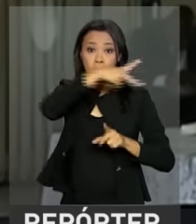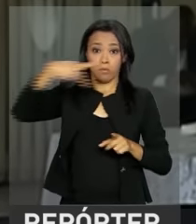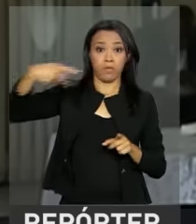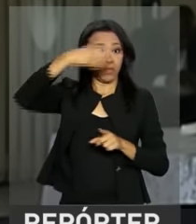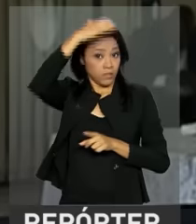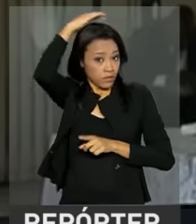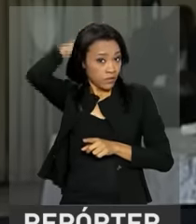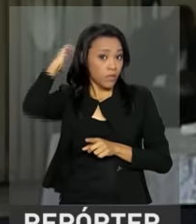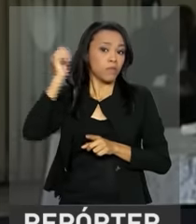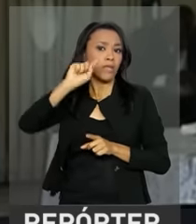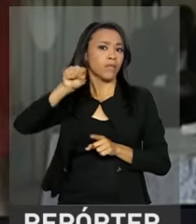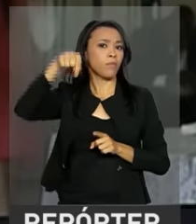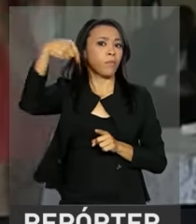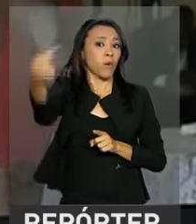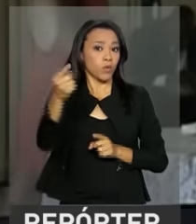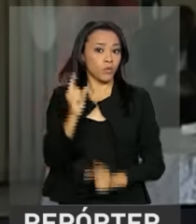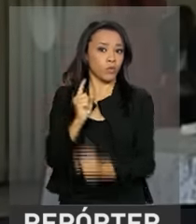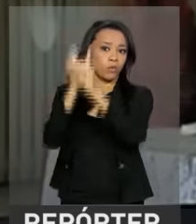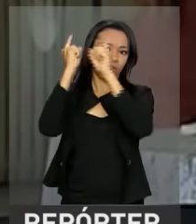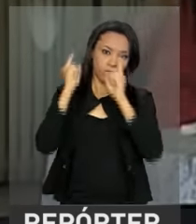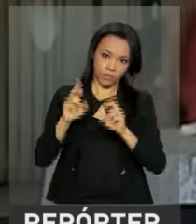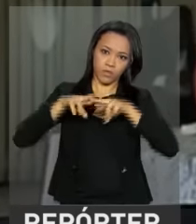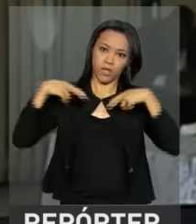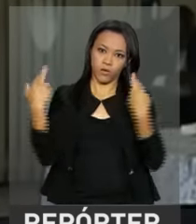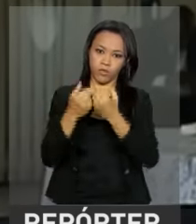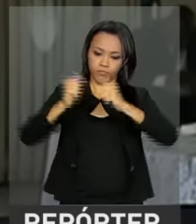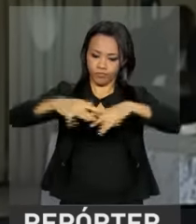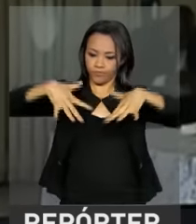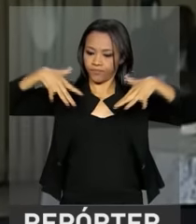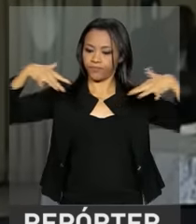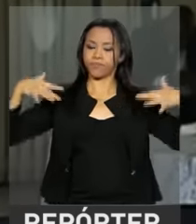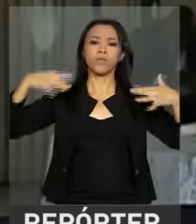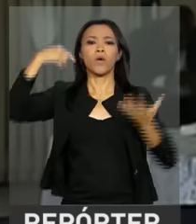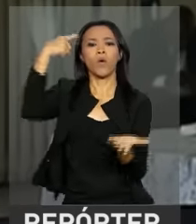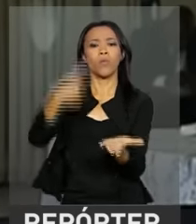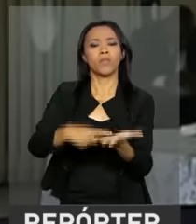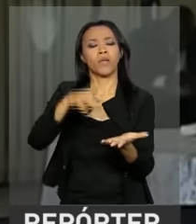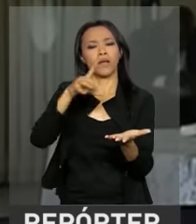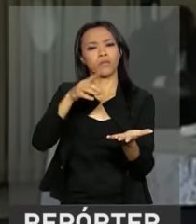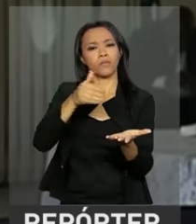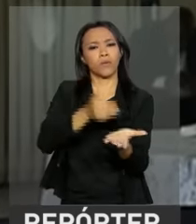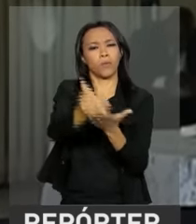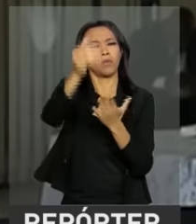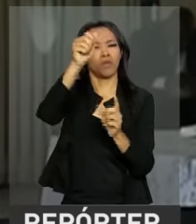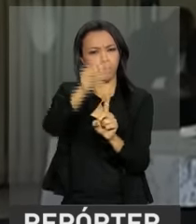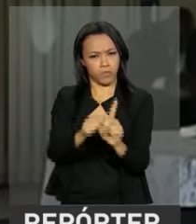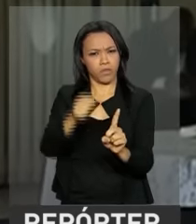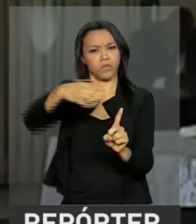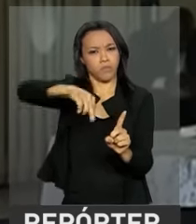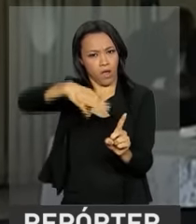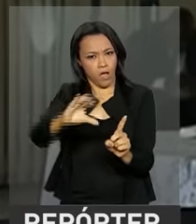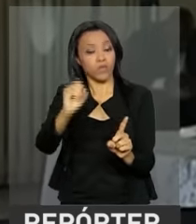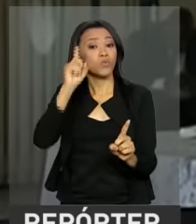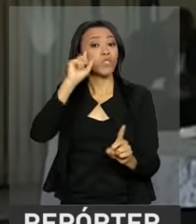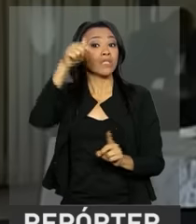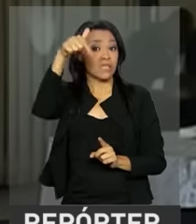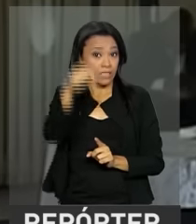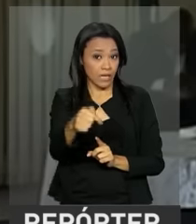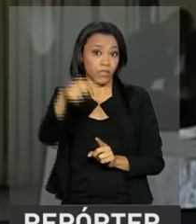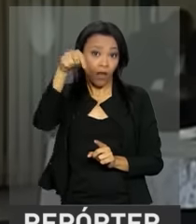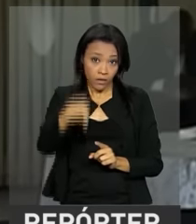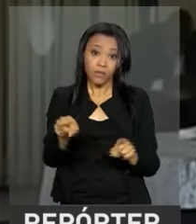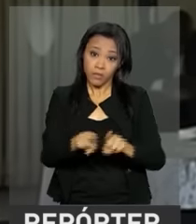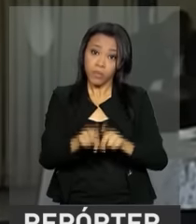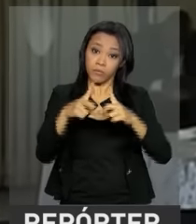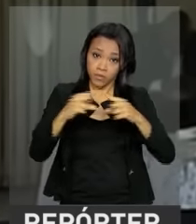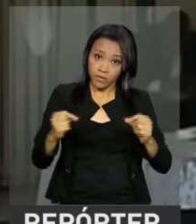Michel Temer na próxima reunião plenária do Conselhão, que está marcada para o começo de março, para o dia 7 de março também aqui em Brasília.